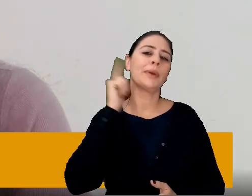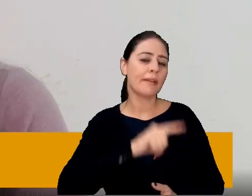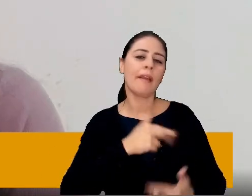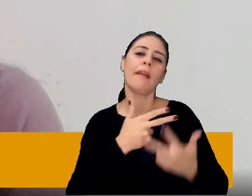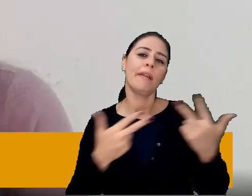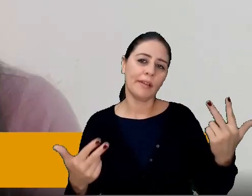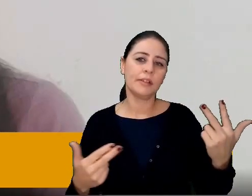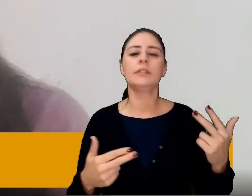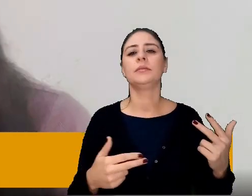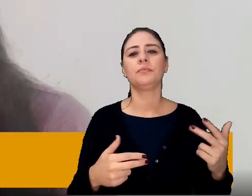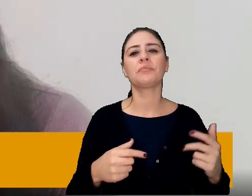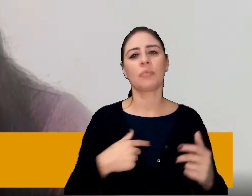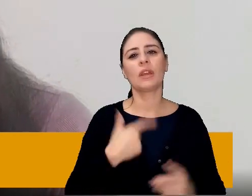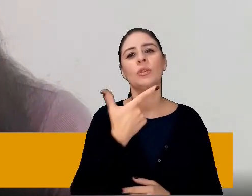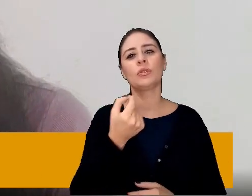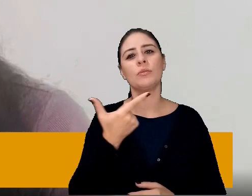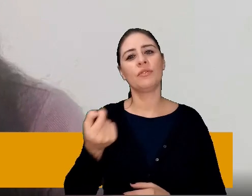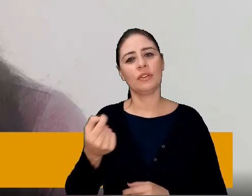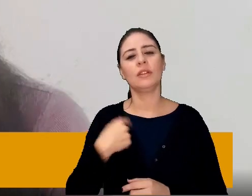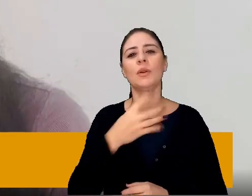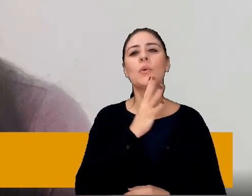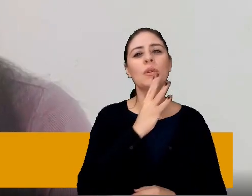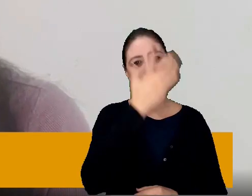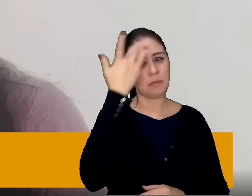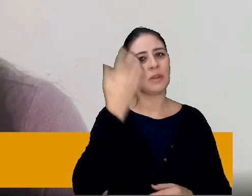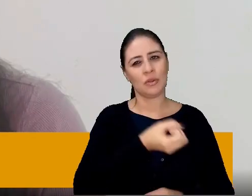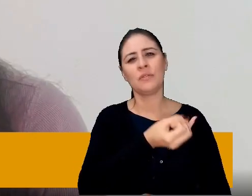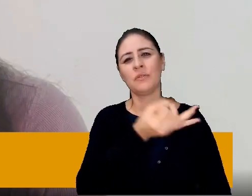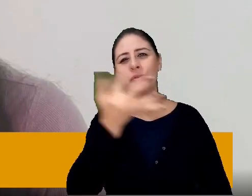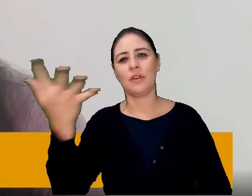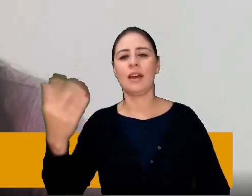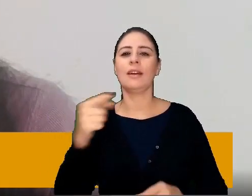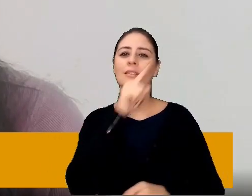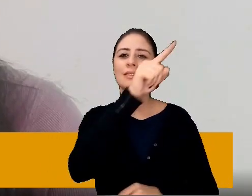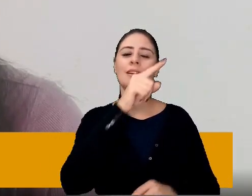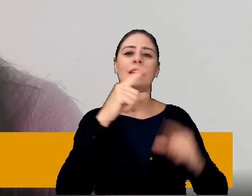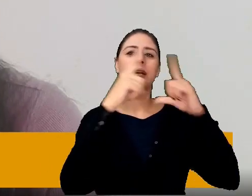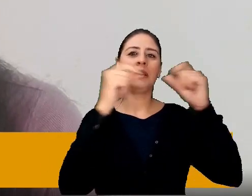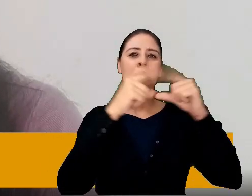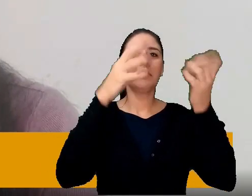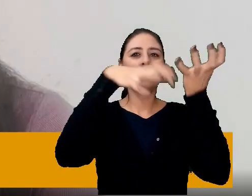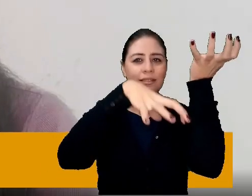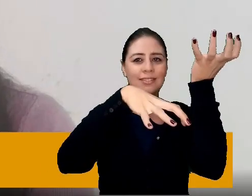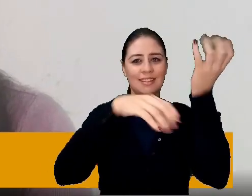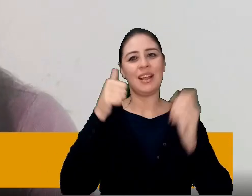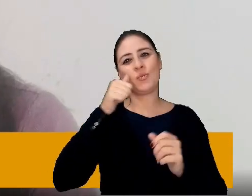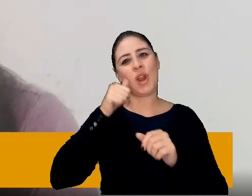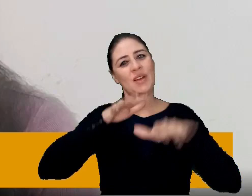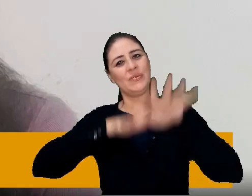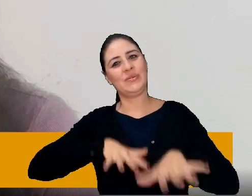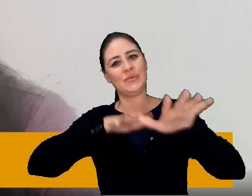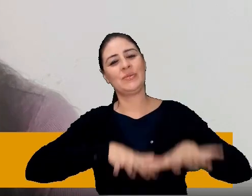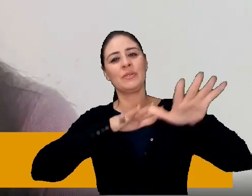nas minhas redes, contei o que tinha acontecido. E no começo de 2020, como eu tinha conhecido bastante pessoas e os fundadores da Mídia Indie Oficial,